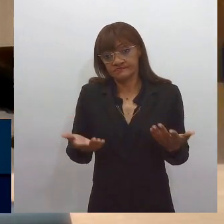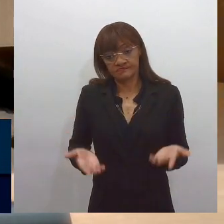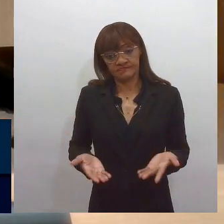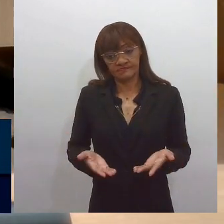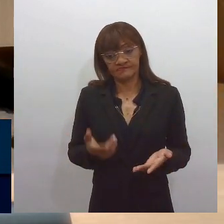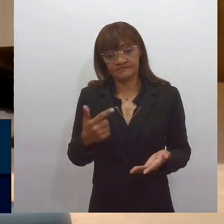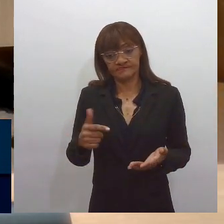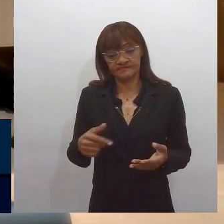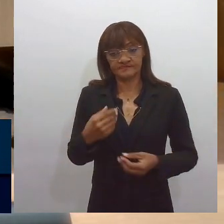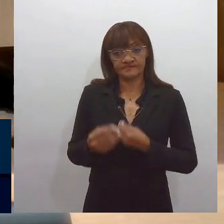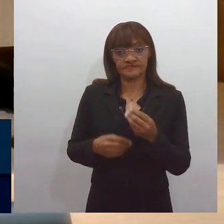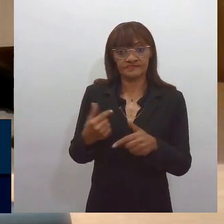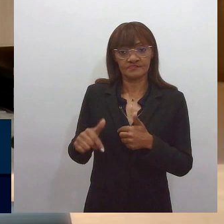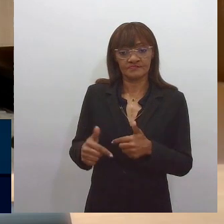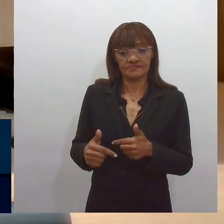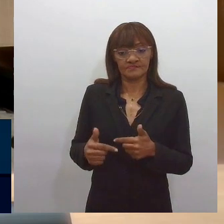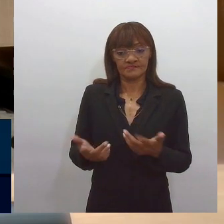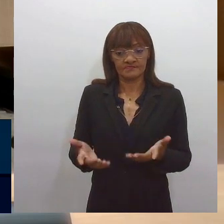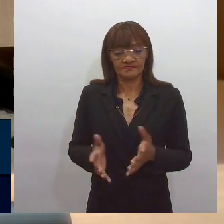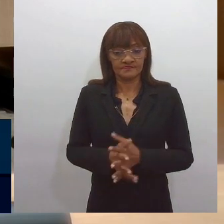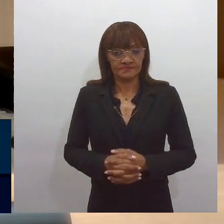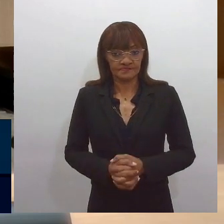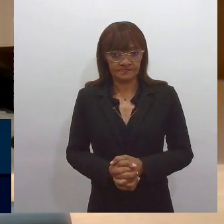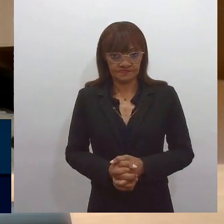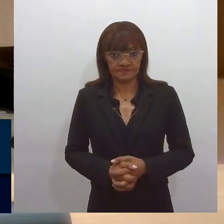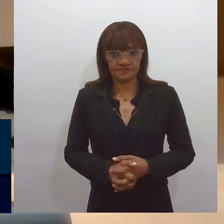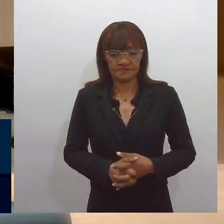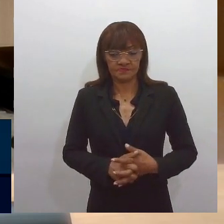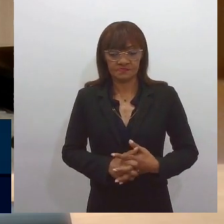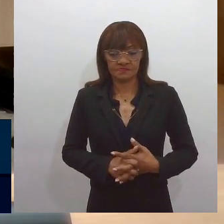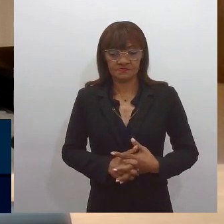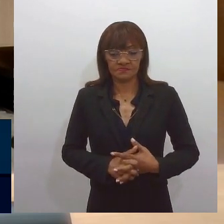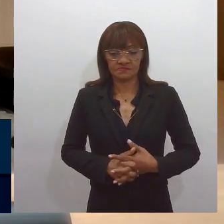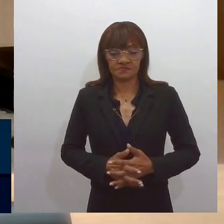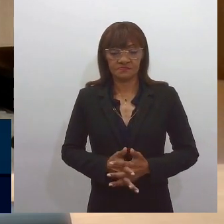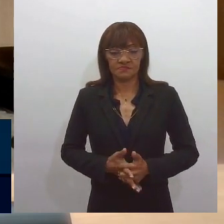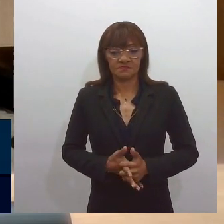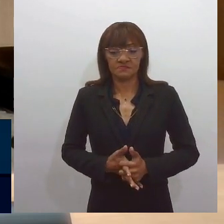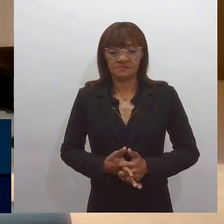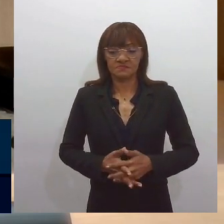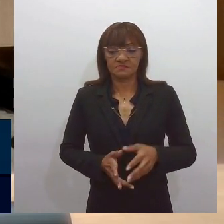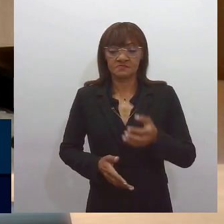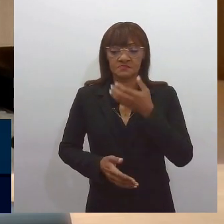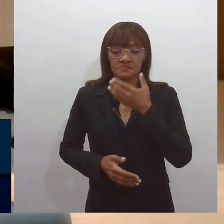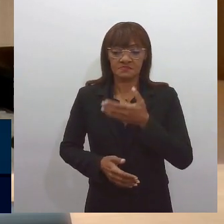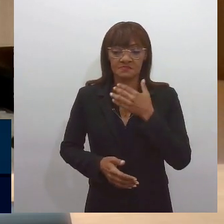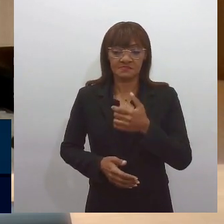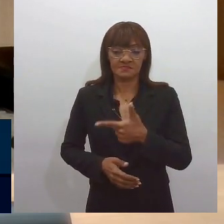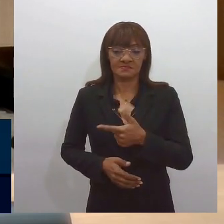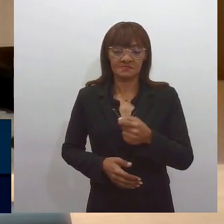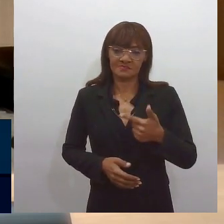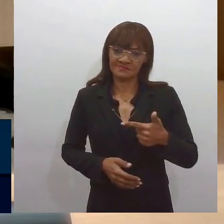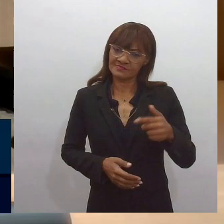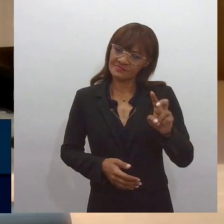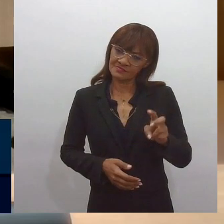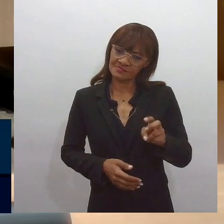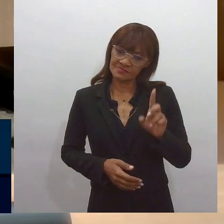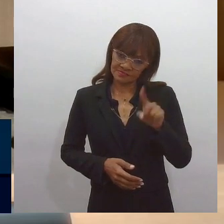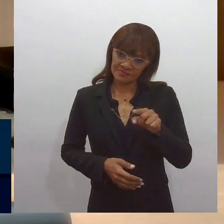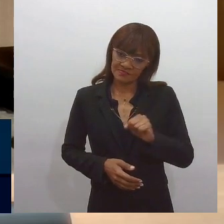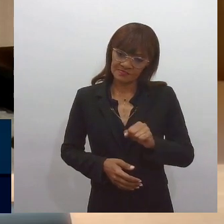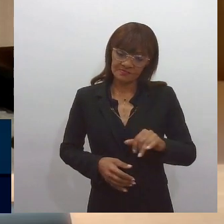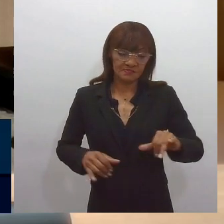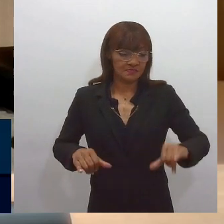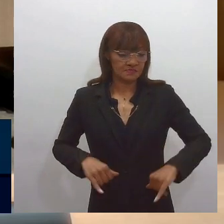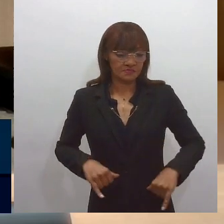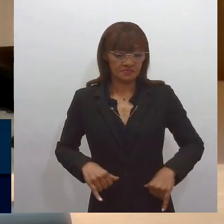sabe mas será em dezembro de 2025 ainda a gente tá sofrendo muito sabemos que agora foi que veio recurso se se viesse recurso não veio